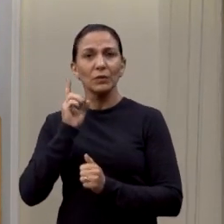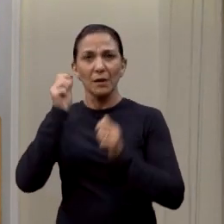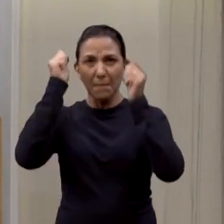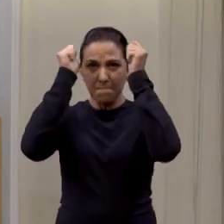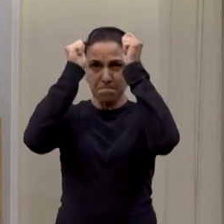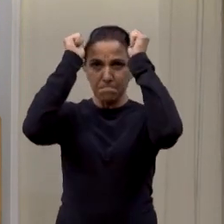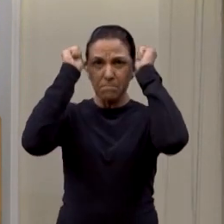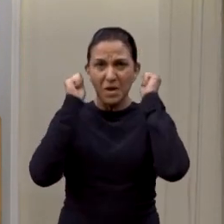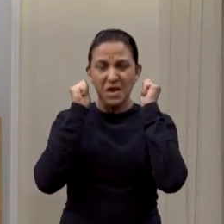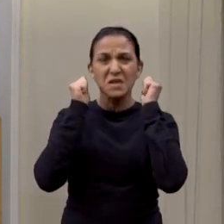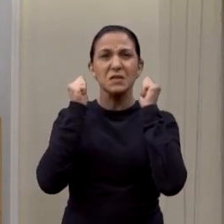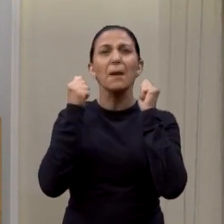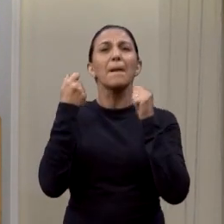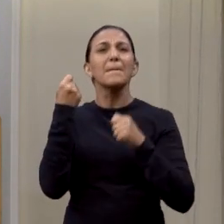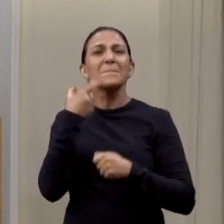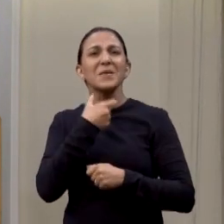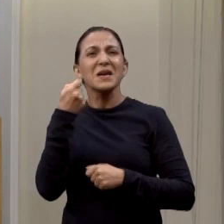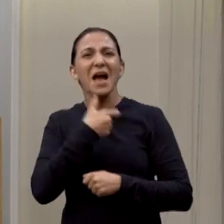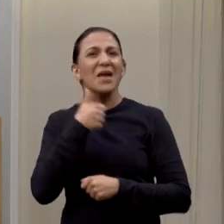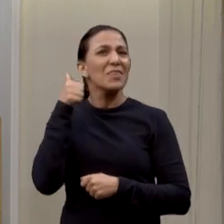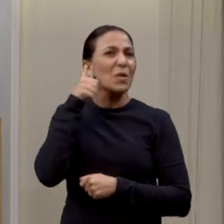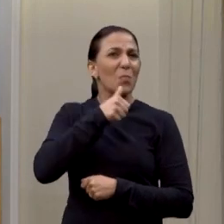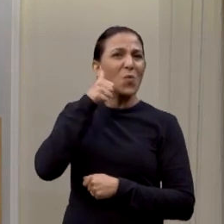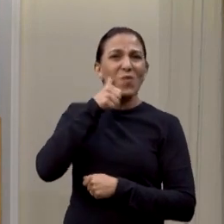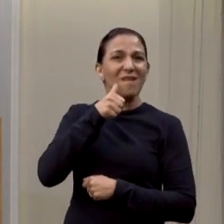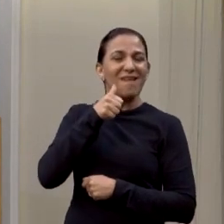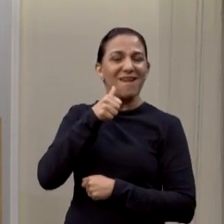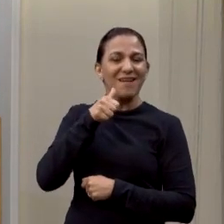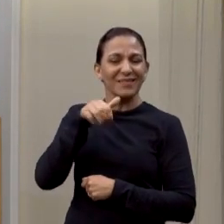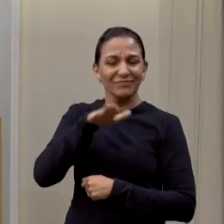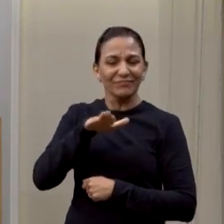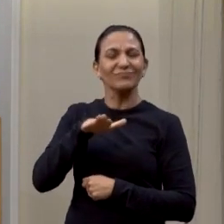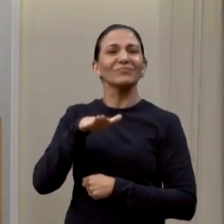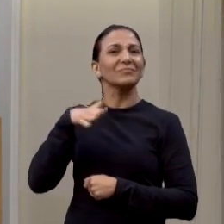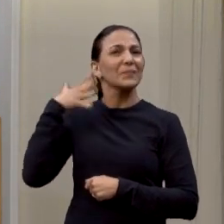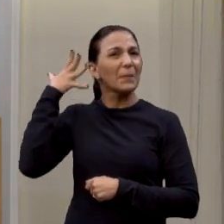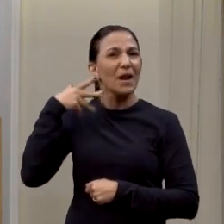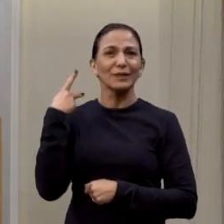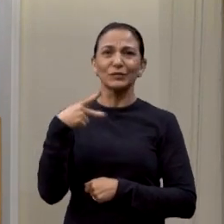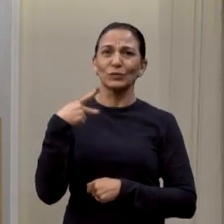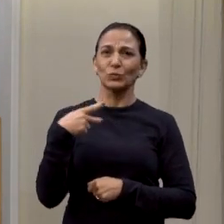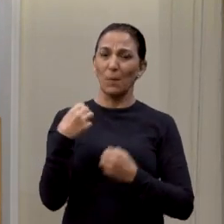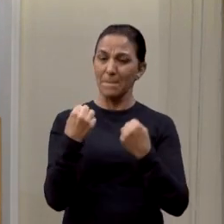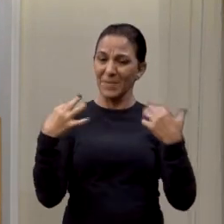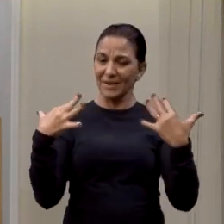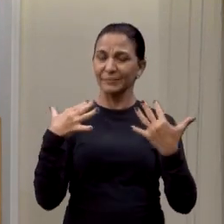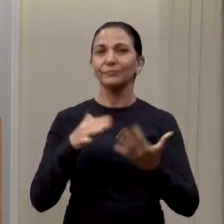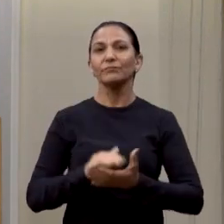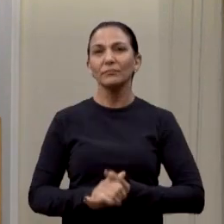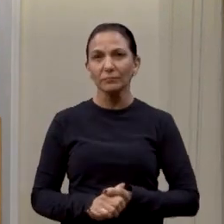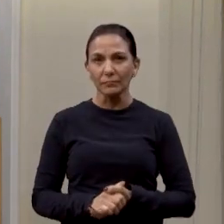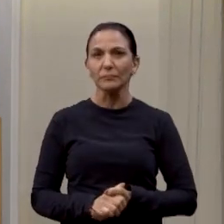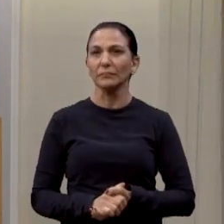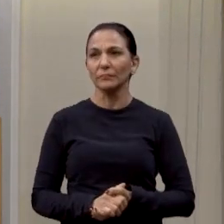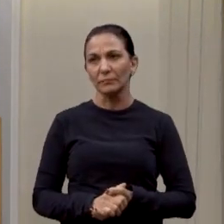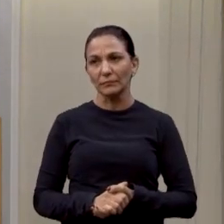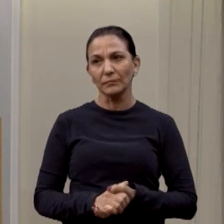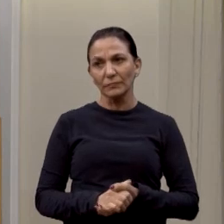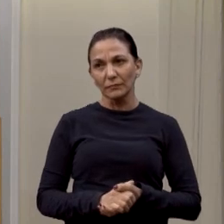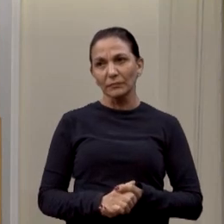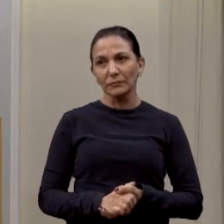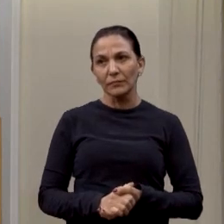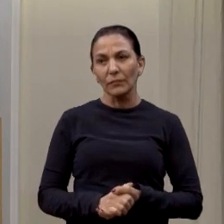e debochando das mulheres em plenário. O Brasil hoje, vereador Alcindo, ele vive uma realidade